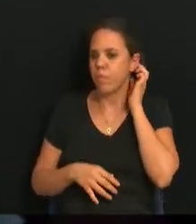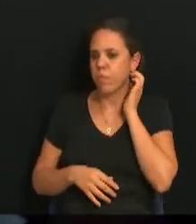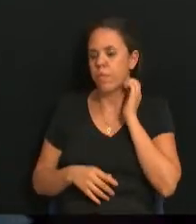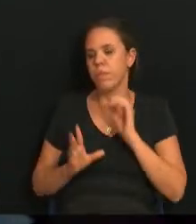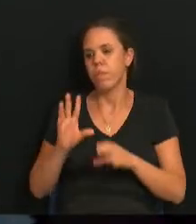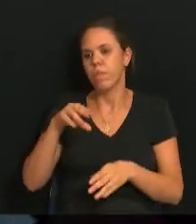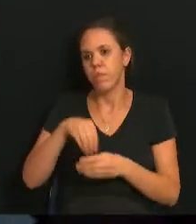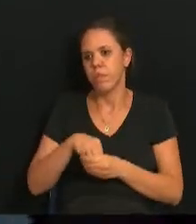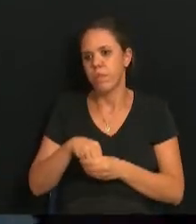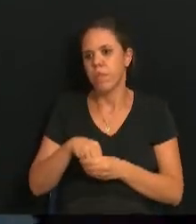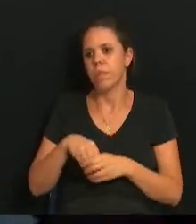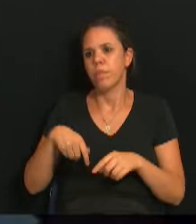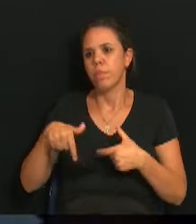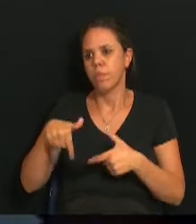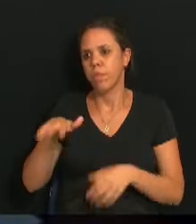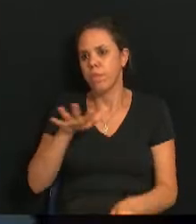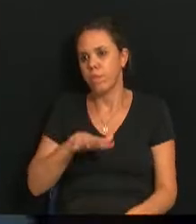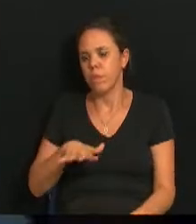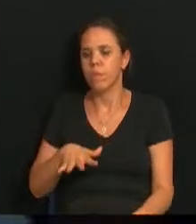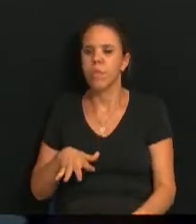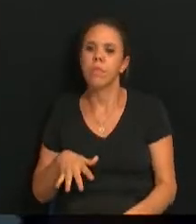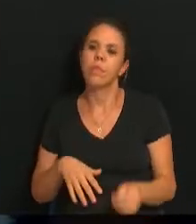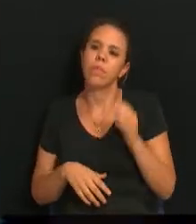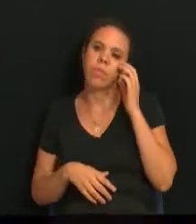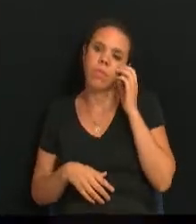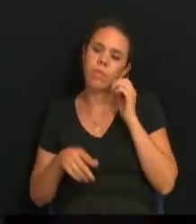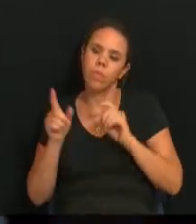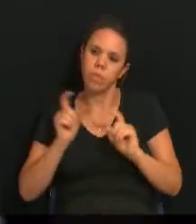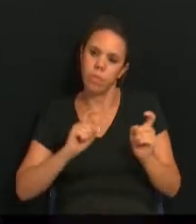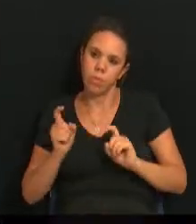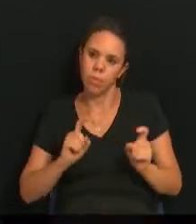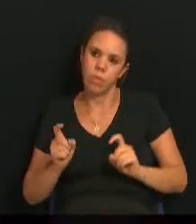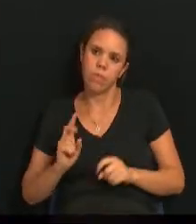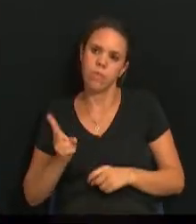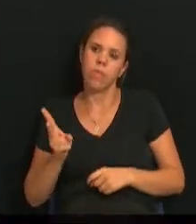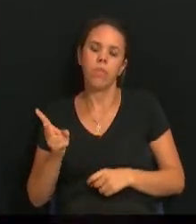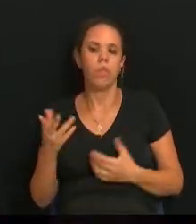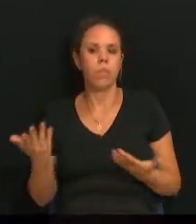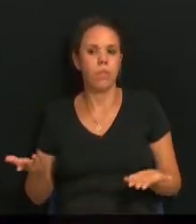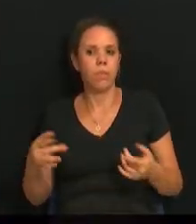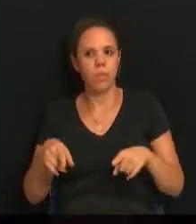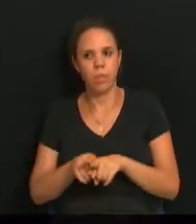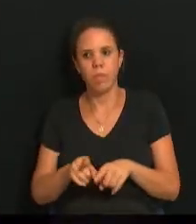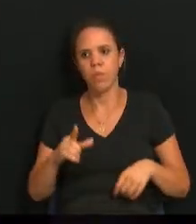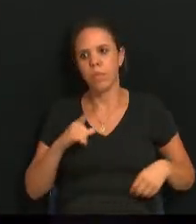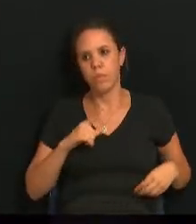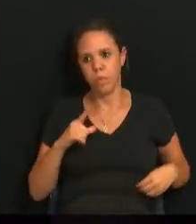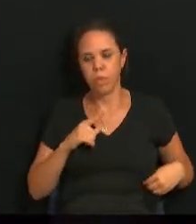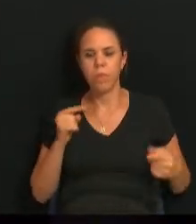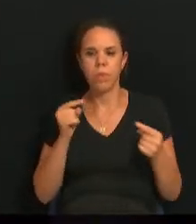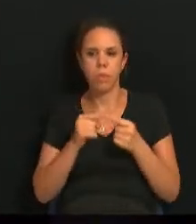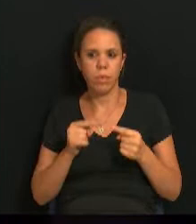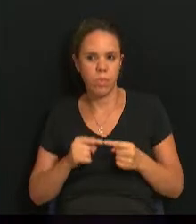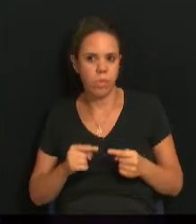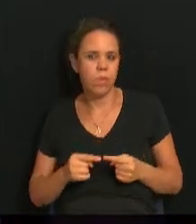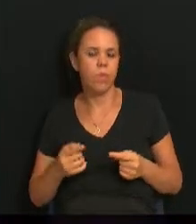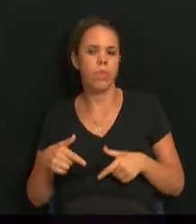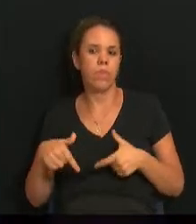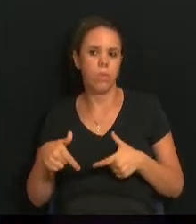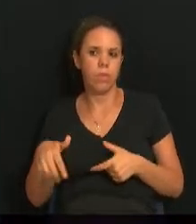previsto no nosso trabalho TDC, Reunião Pedagógica Cotidiana, mas também tem a ver com o nosso